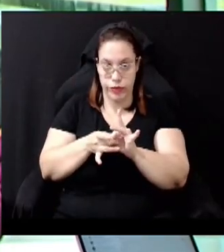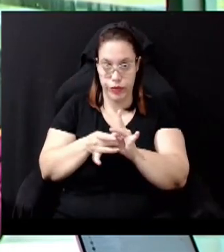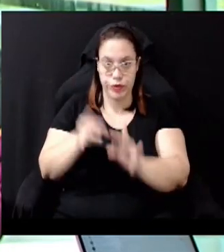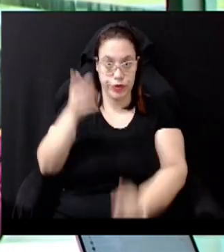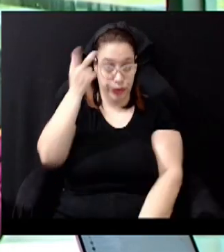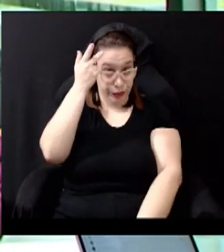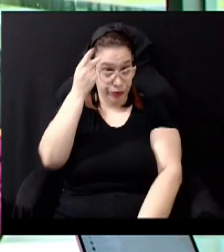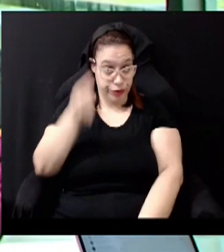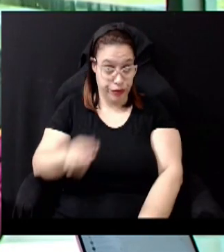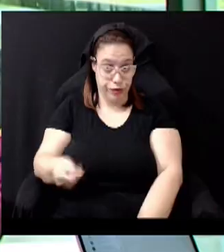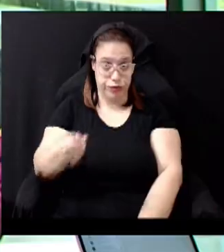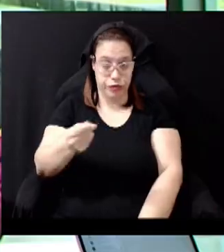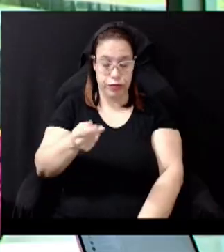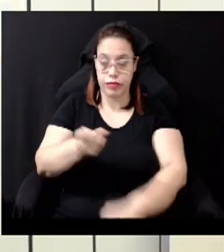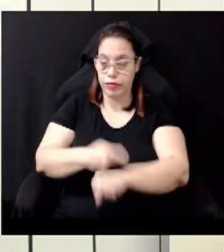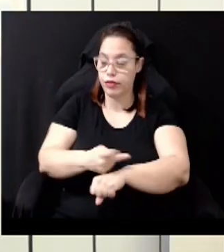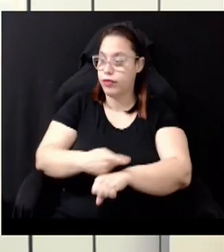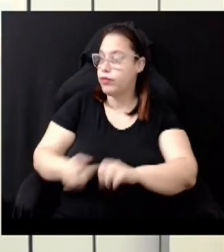buscado.